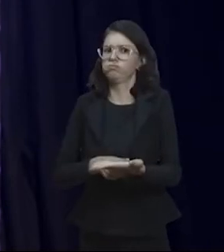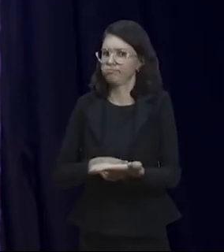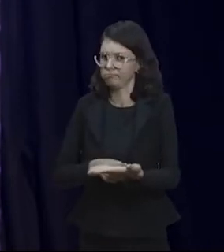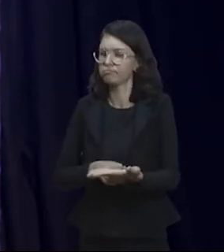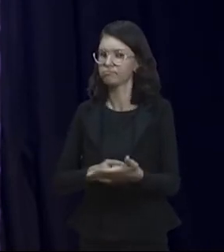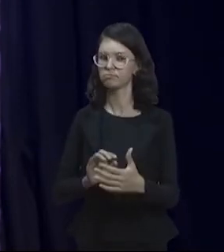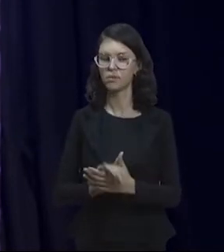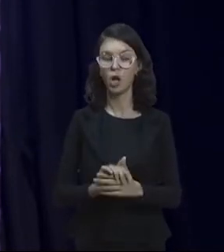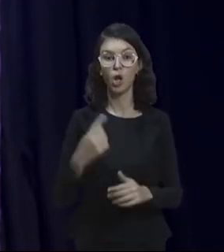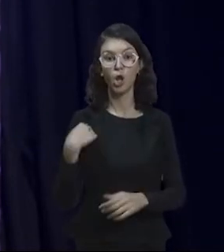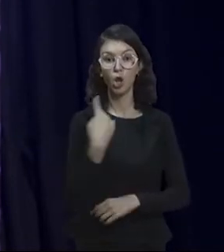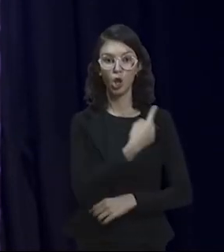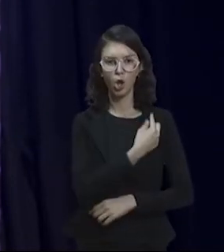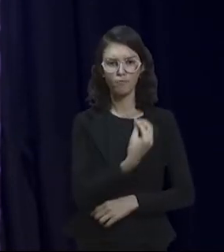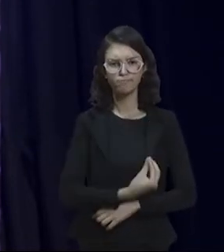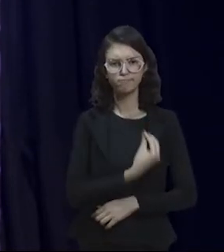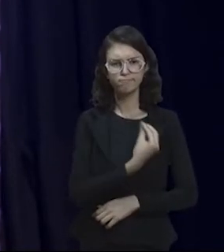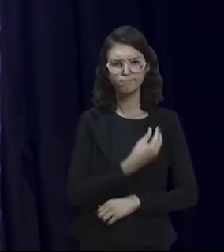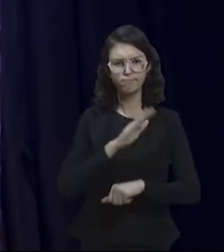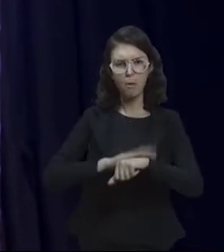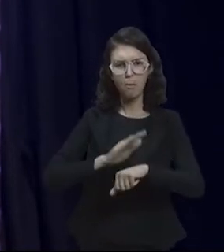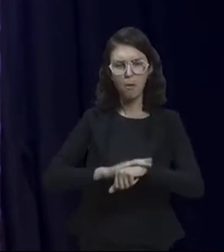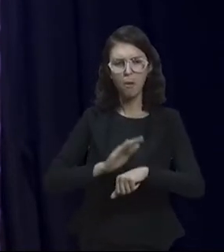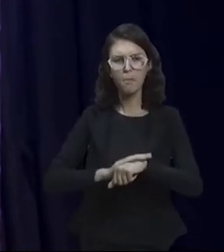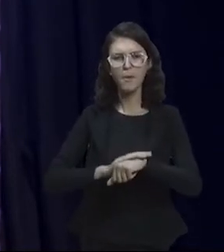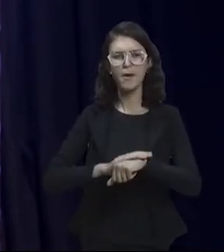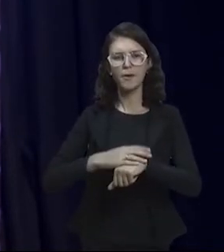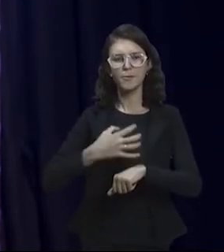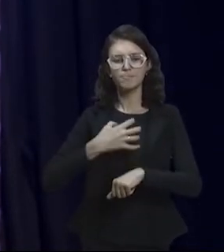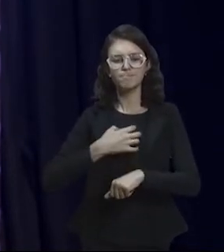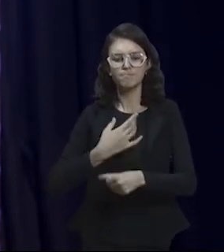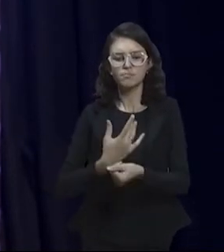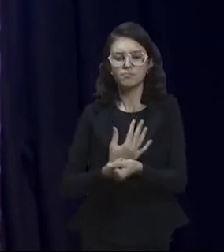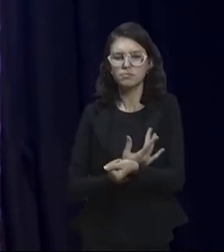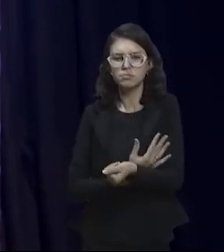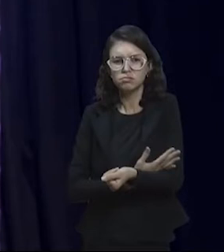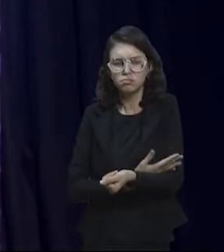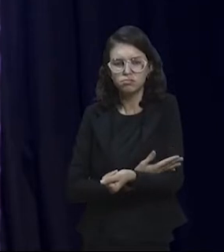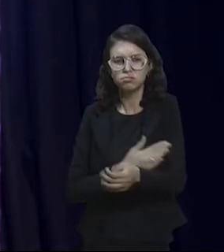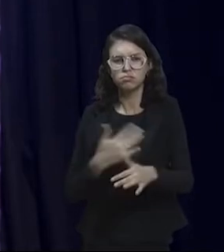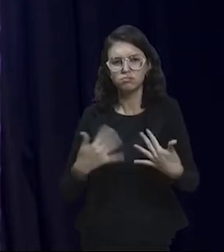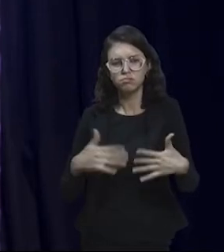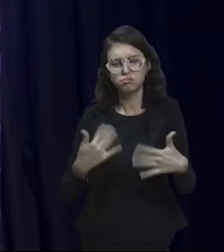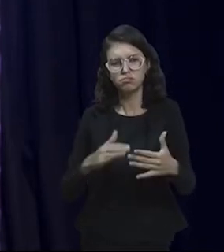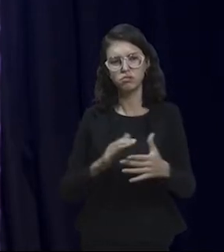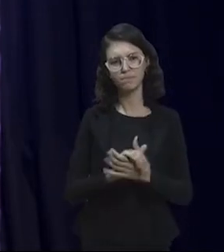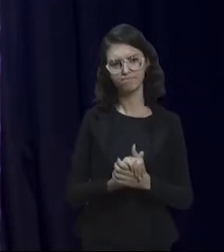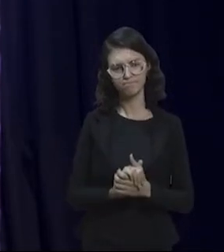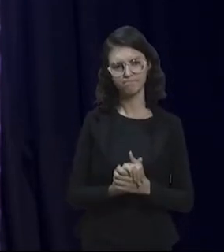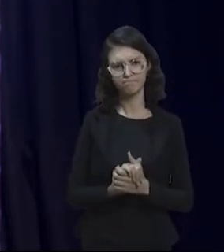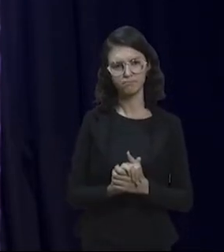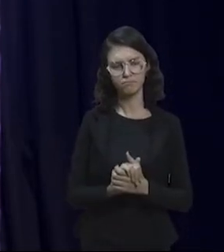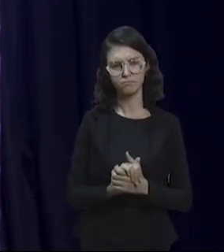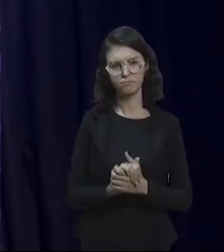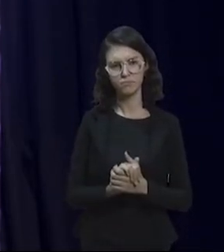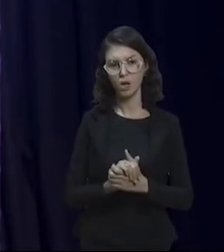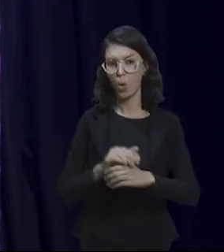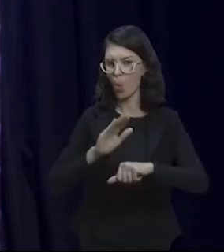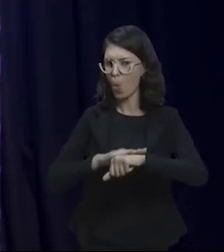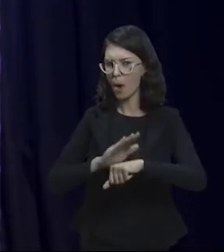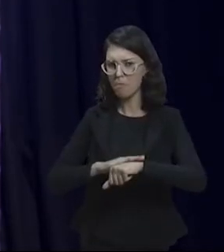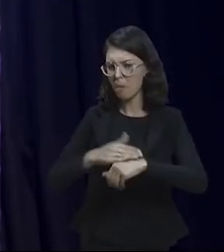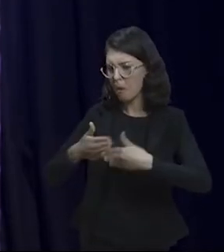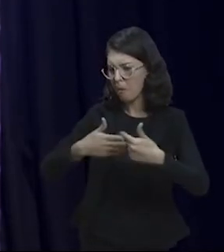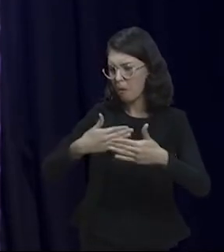Nós vivemos um momento muito sensível da vida do país. Esse momento não é um momento qualquer na